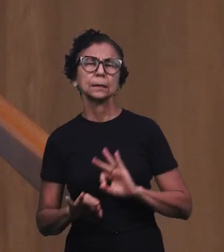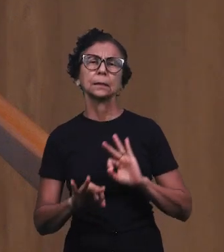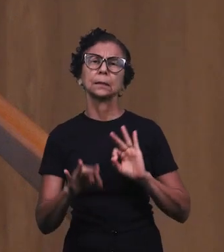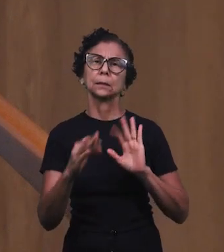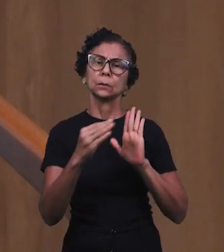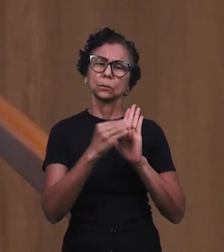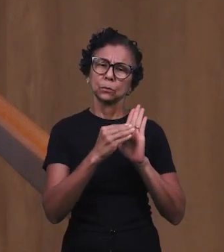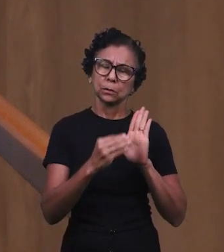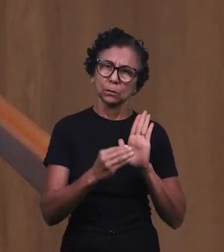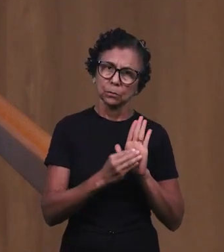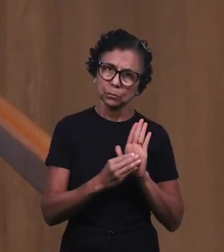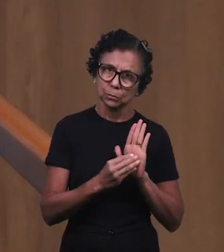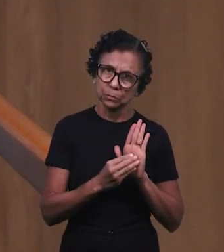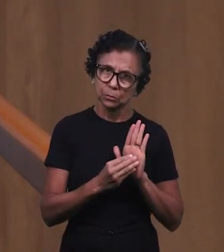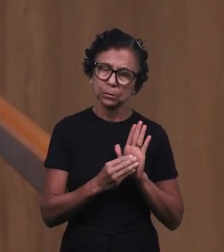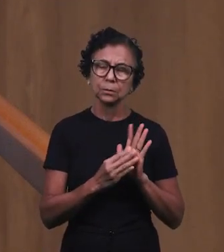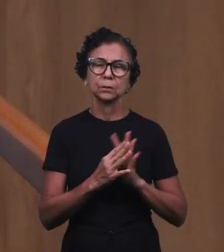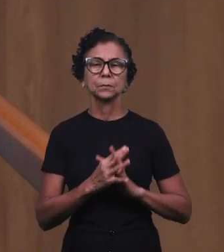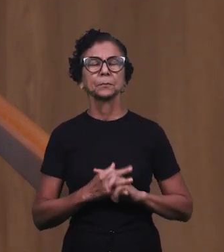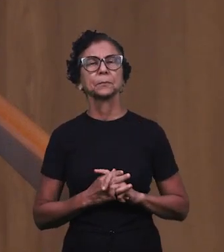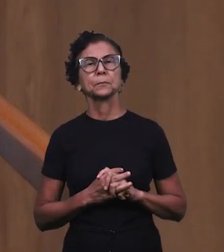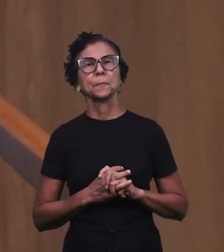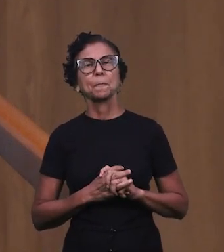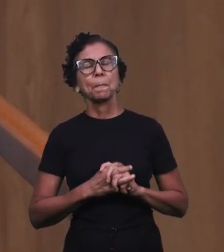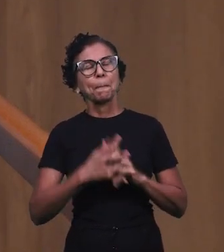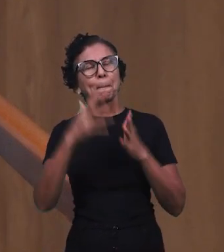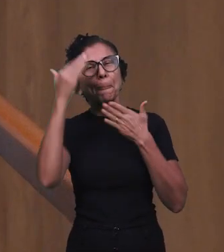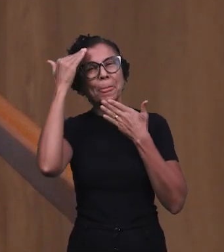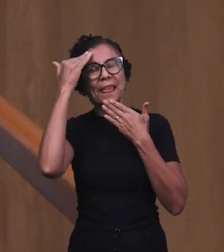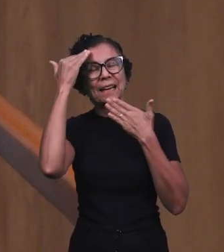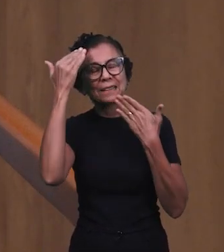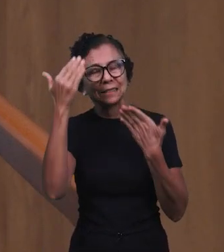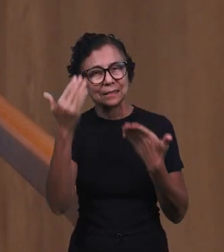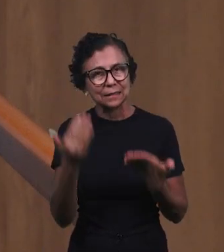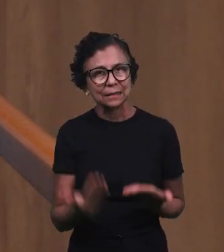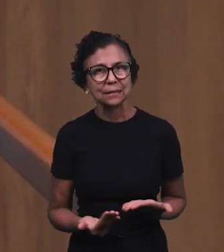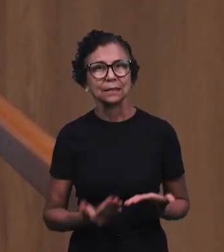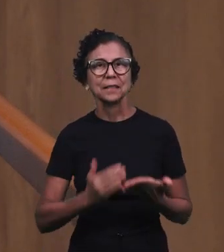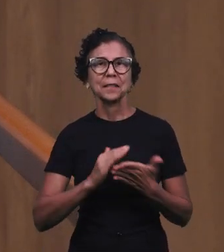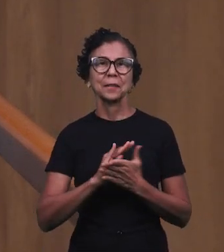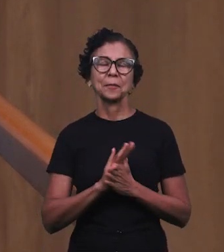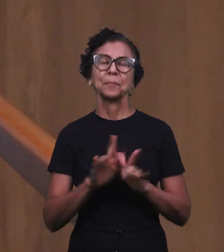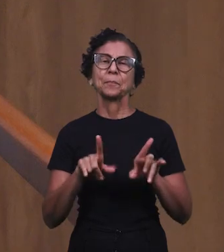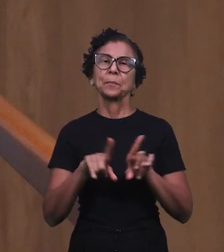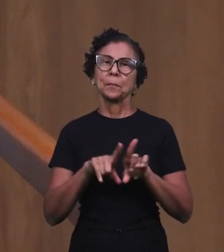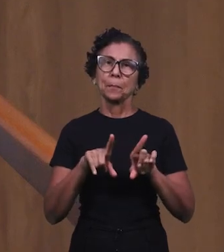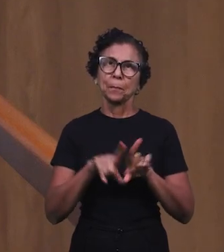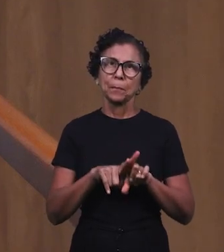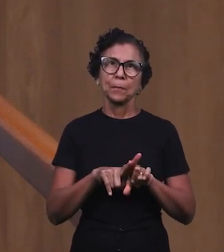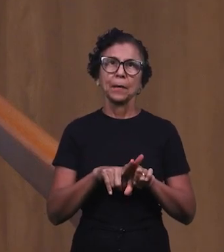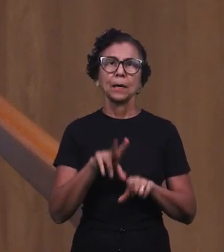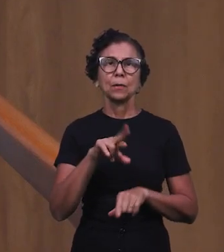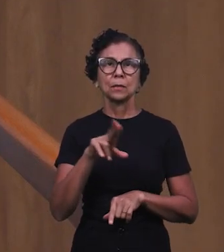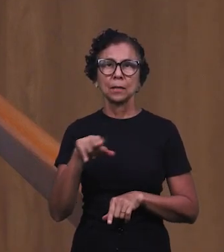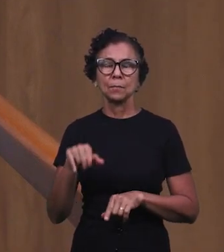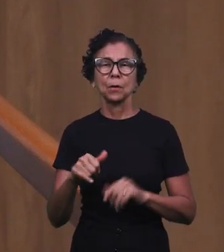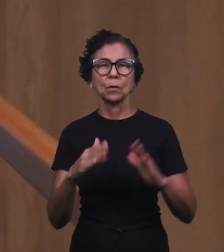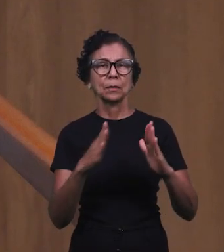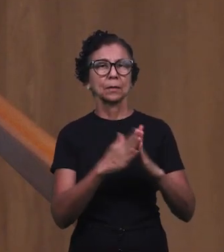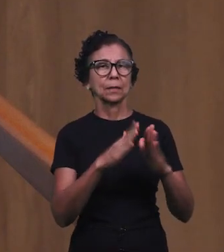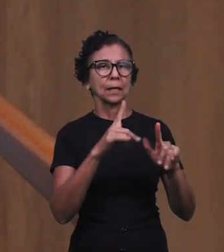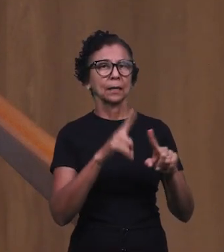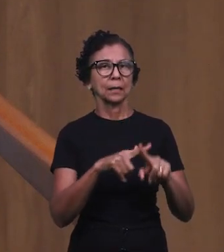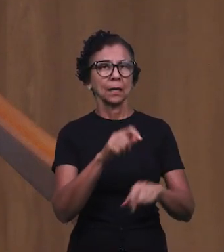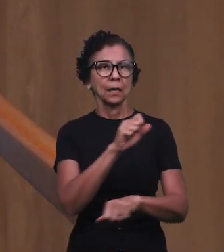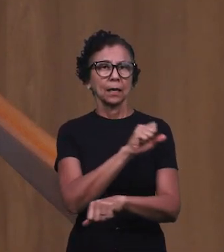nossos conteúdos. Quero agradecer e também aos irmãos da Assembleia de Deus que também